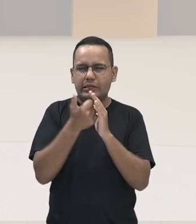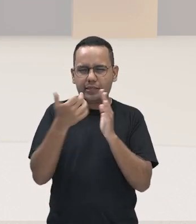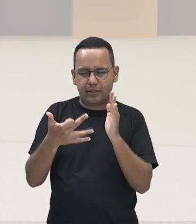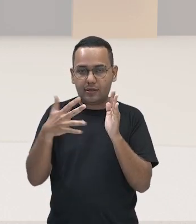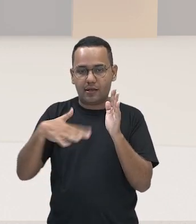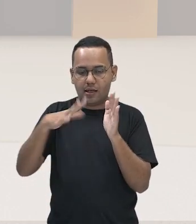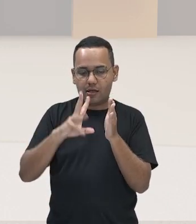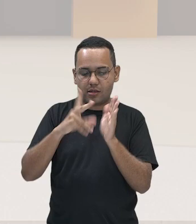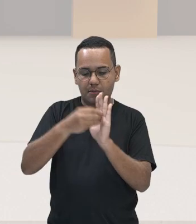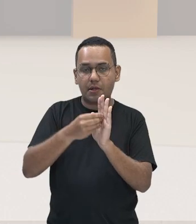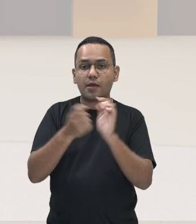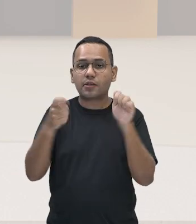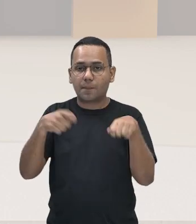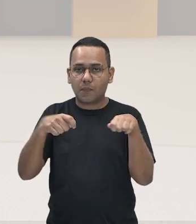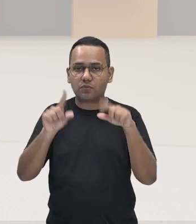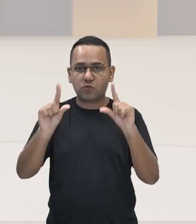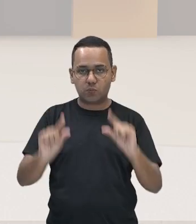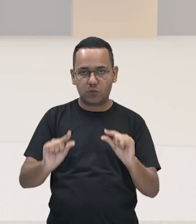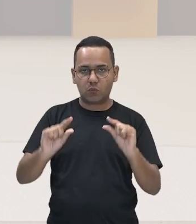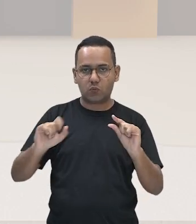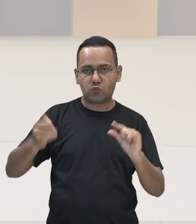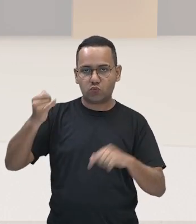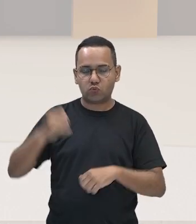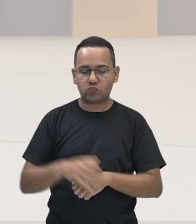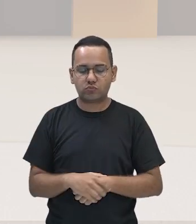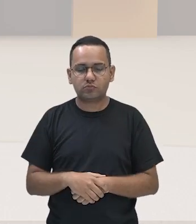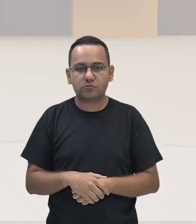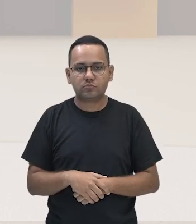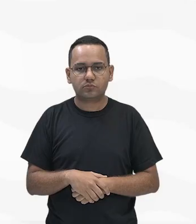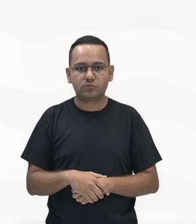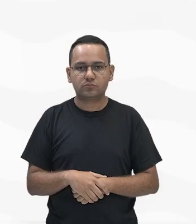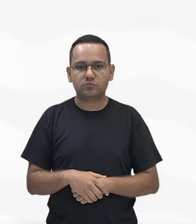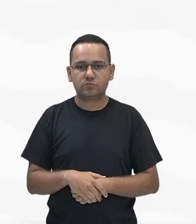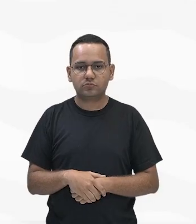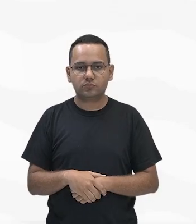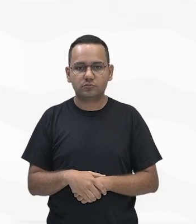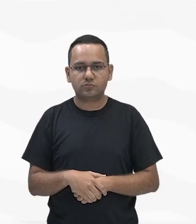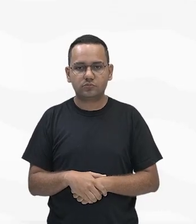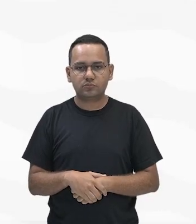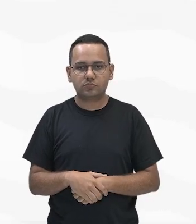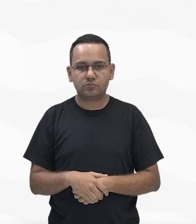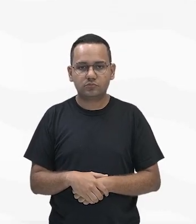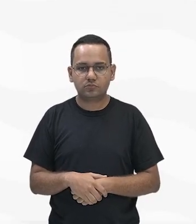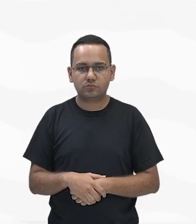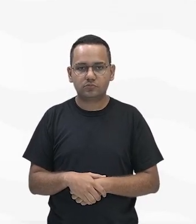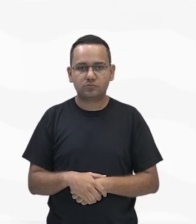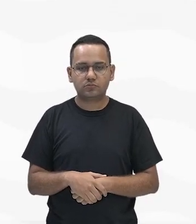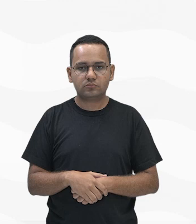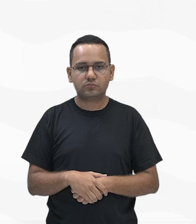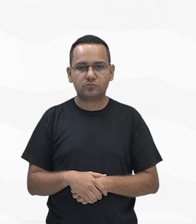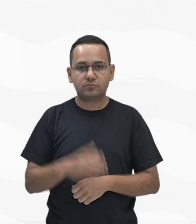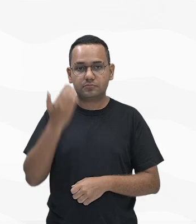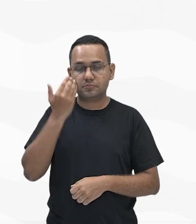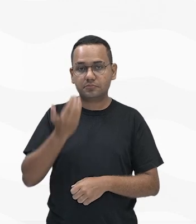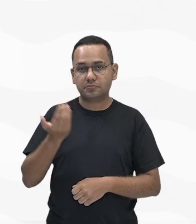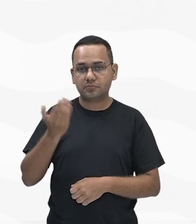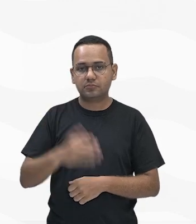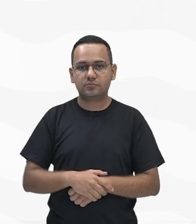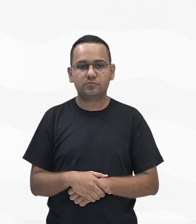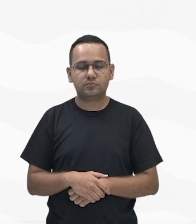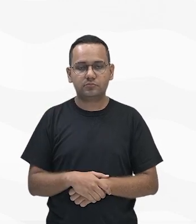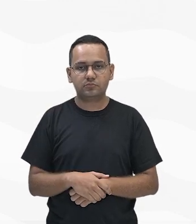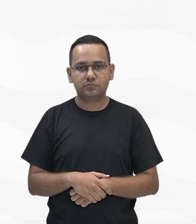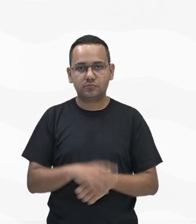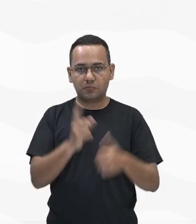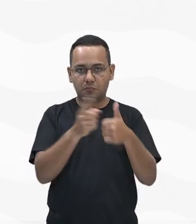pode reduzir a taxa de juros. Tudo bem? Vamos aí ao primeiro, acesso limitado a